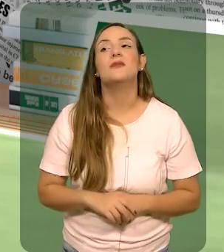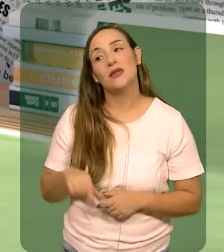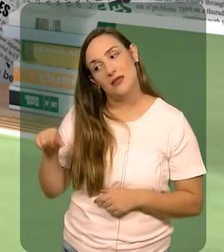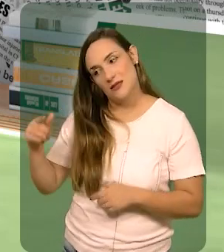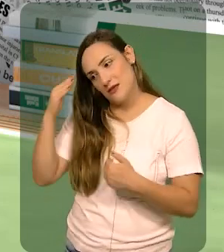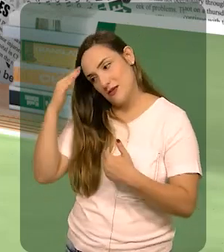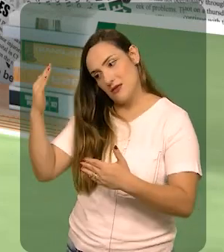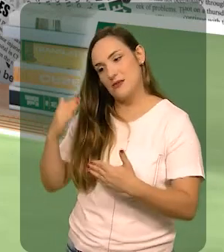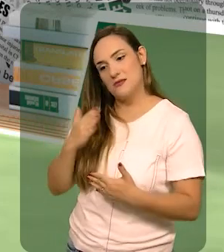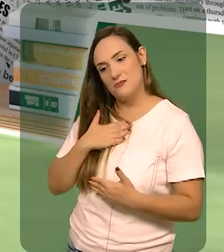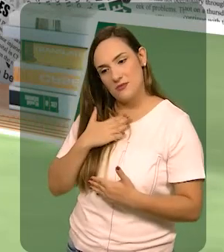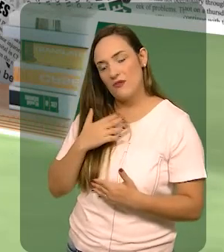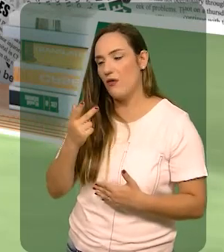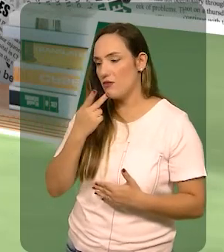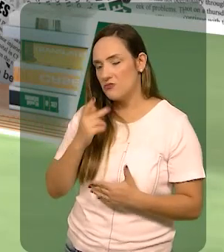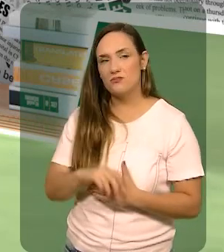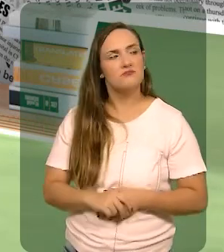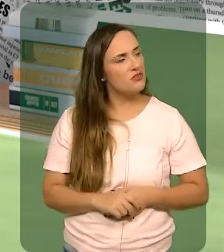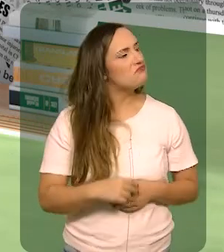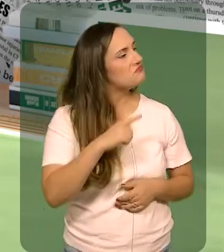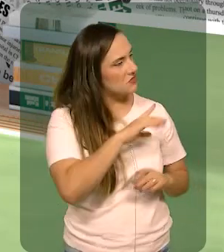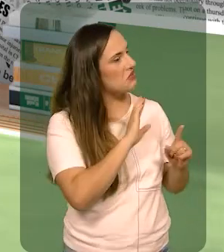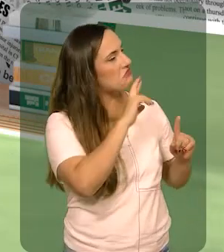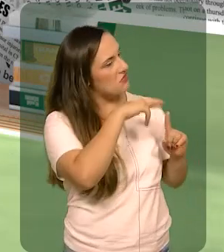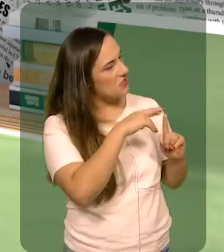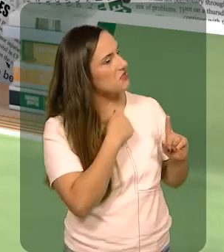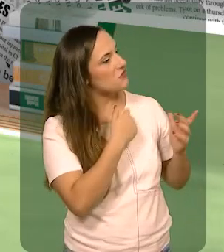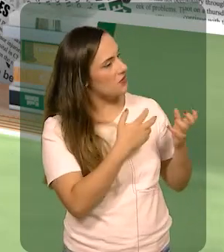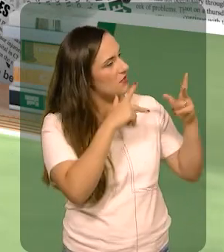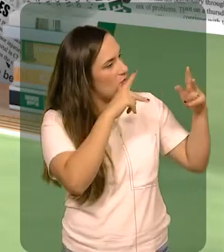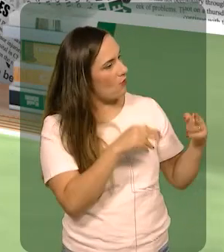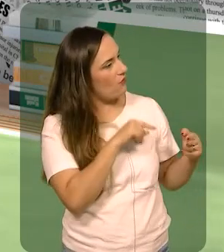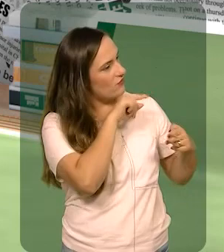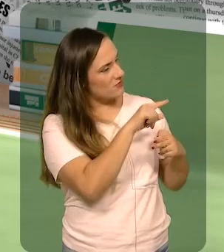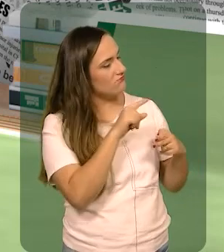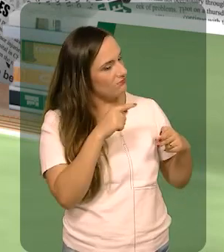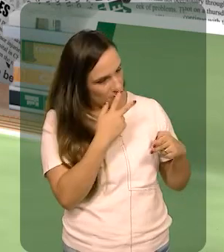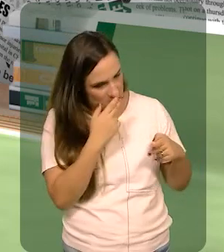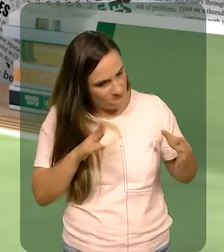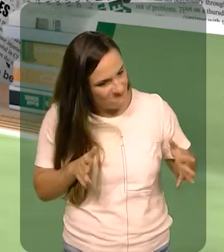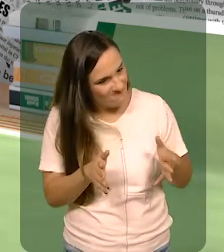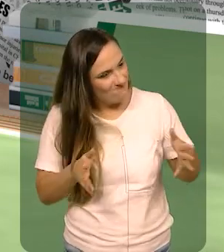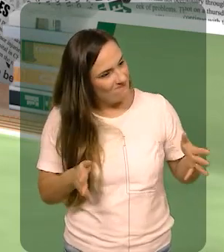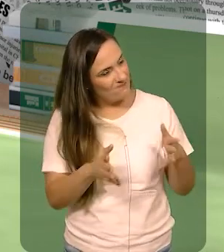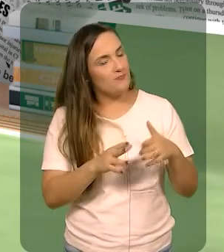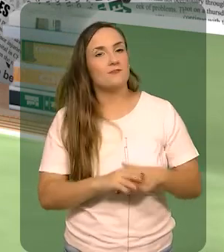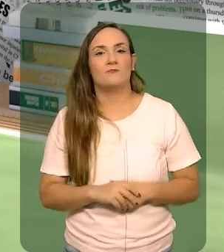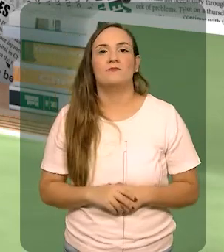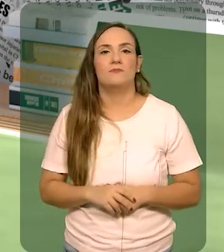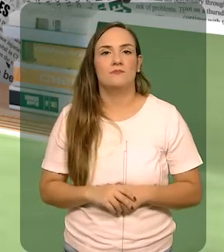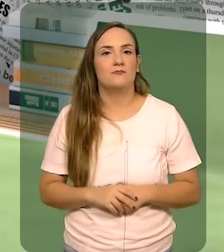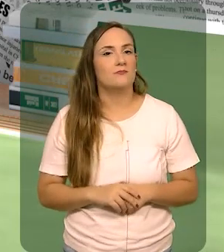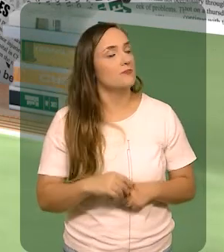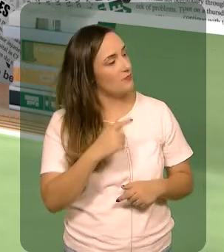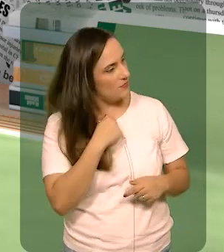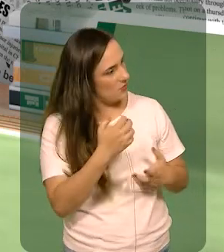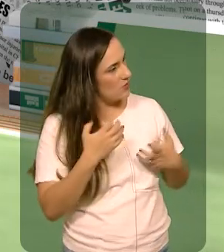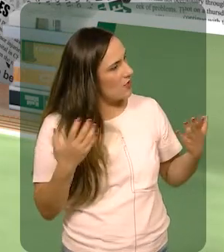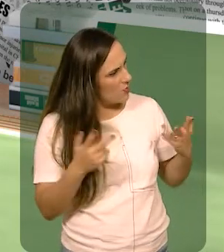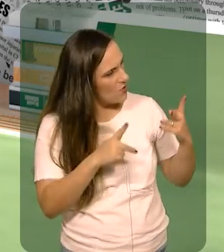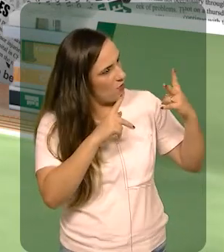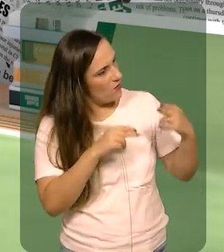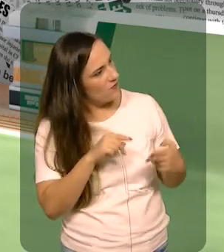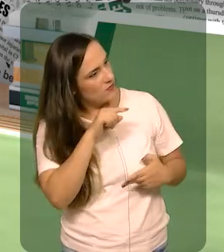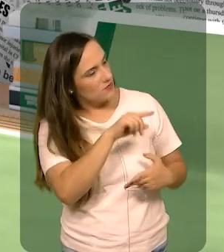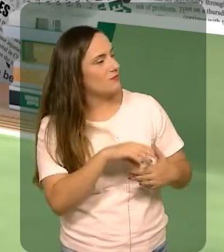agradecendo também a mim, né? Que ele falou, não, isso potencializou e me encorajou, digamos assim,